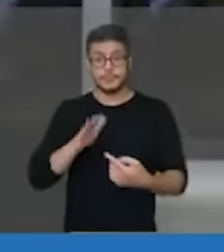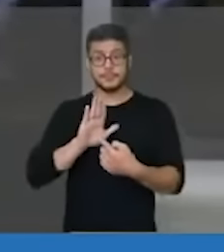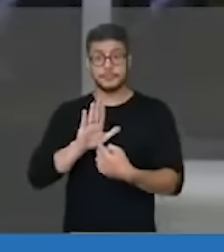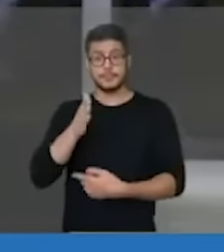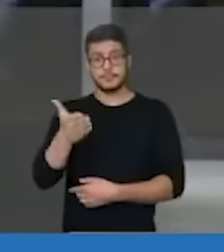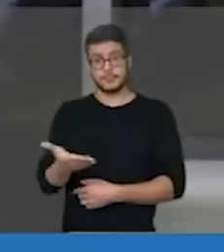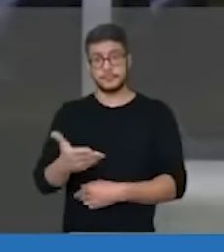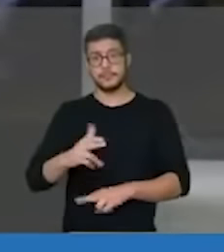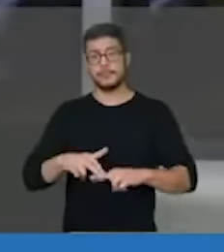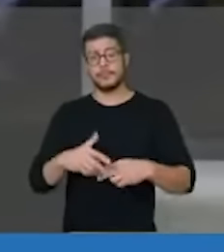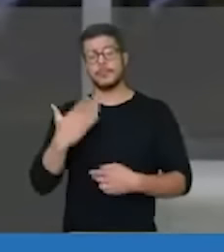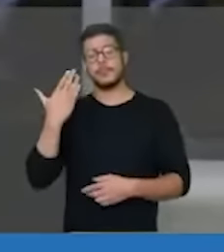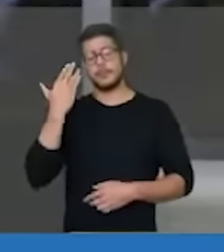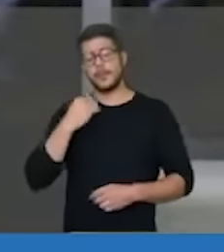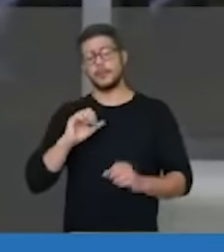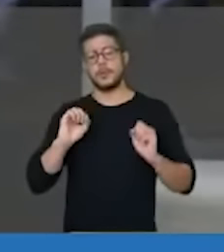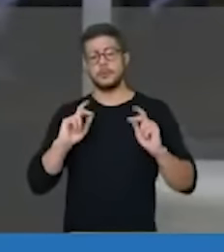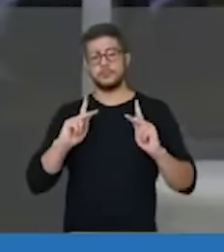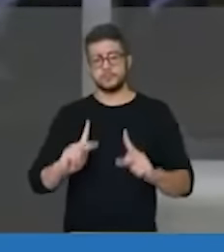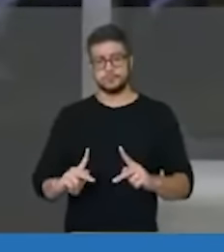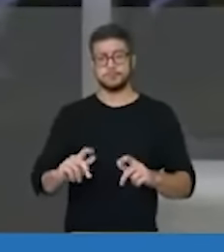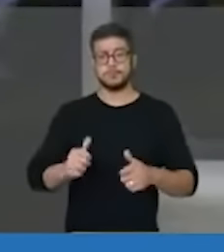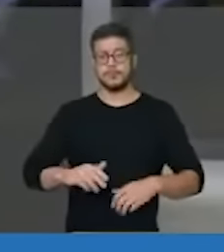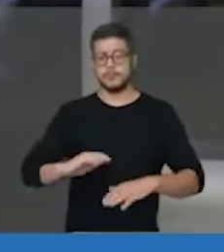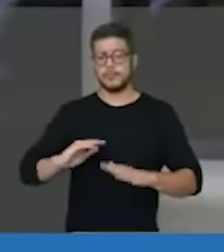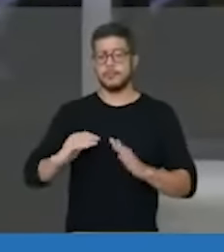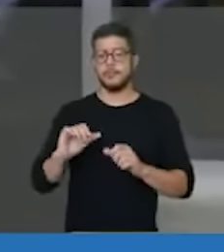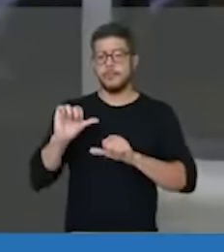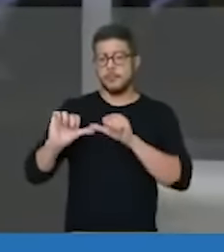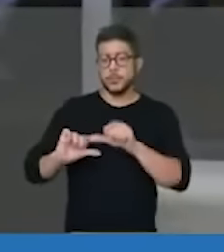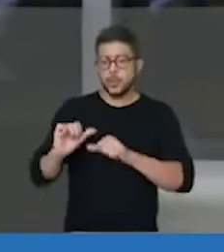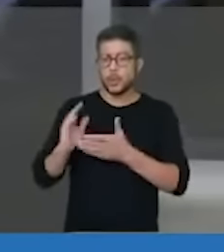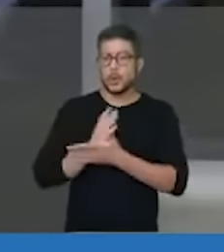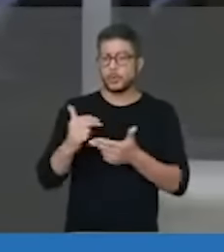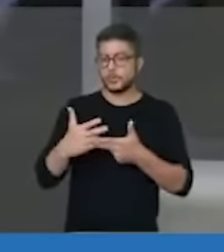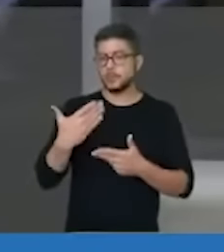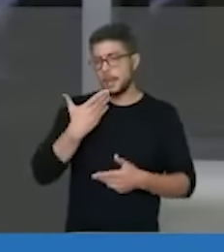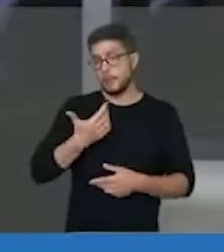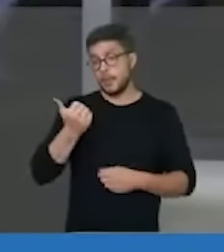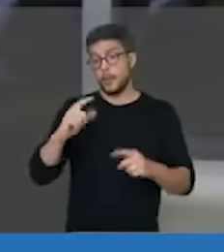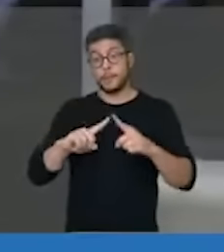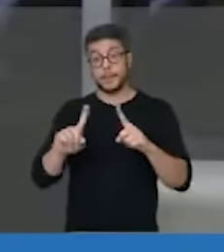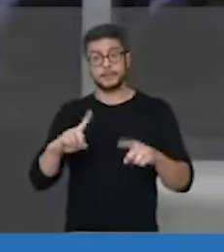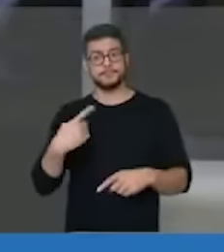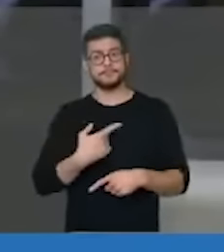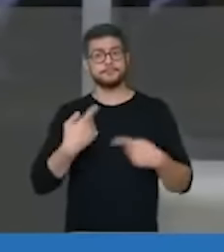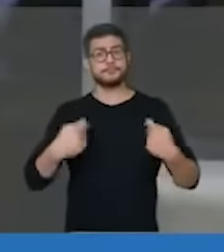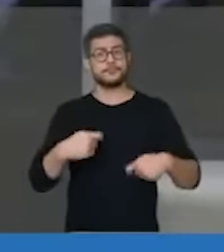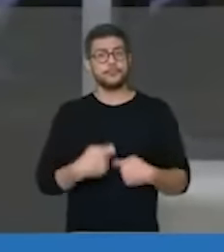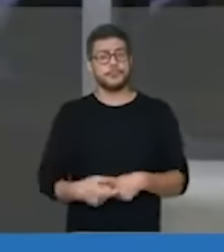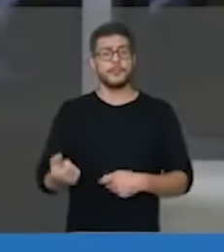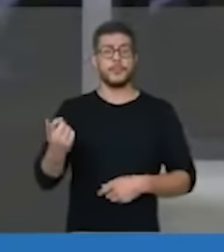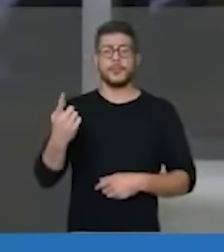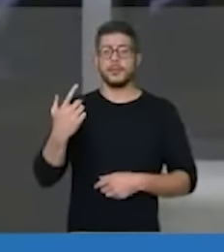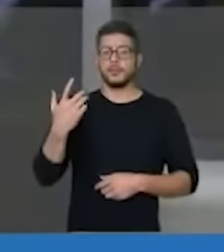alguns avanços, nós temos que repensar qual é o papel do parlamento como